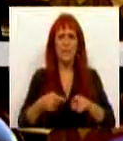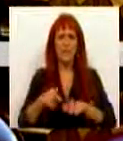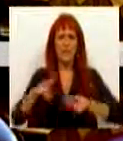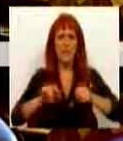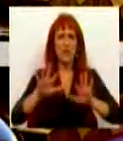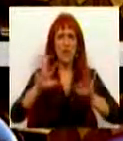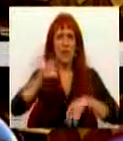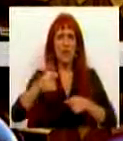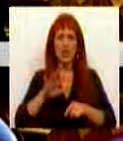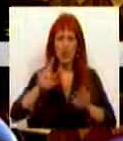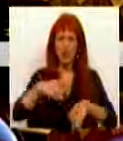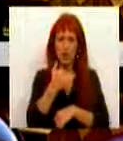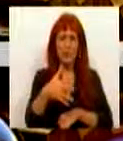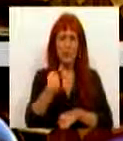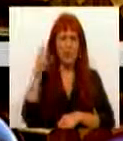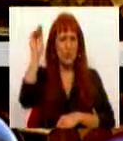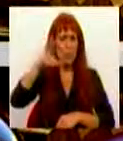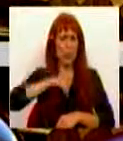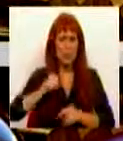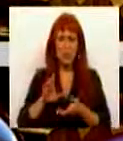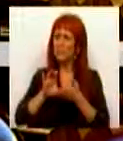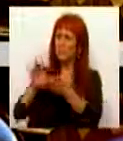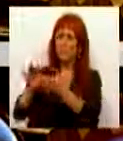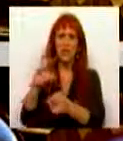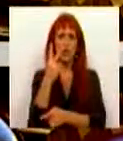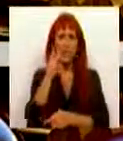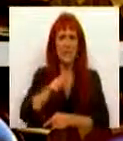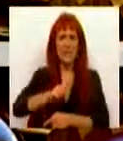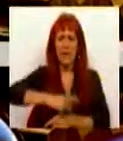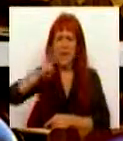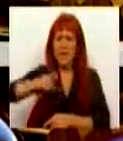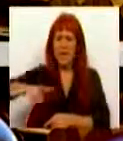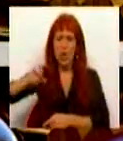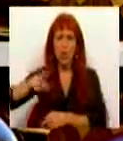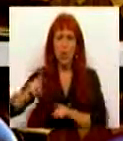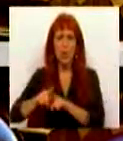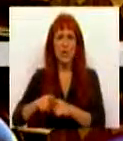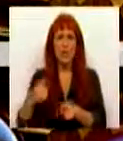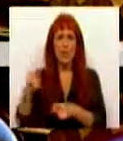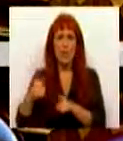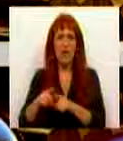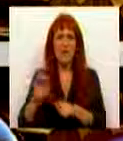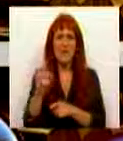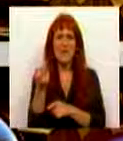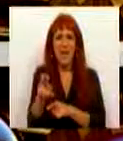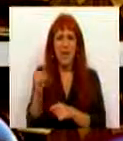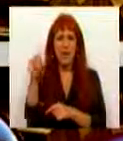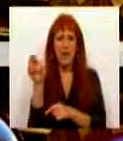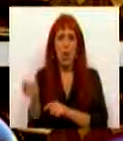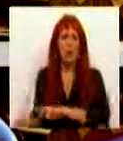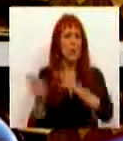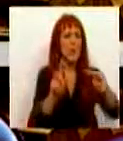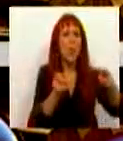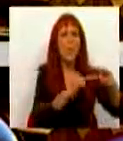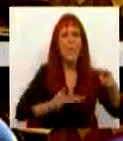No final de 2015, o Banco de Portugal transferiu 2 mil milhões de euros de obrigações séniores do novo banco para o antigo